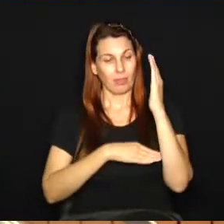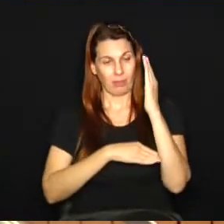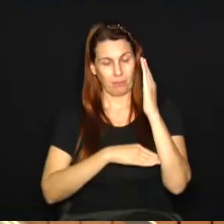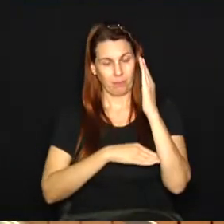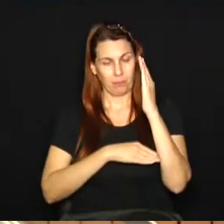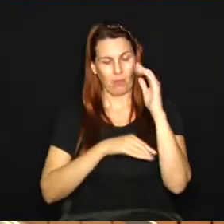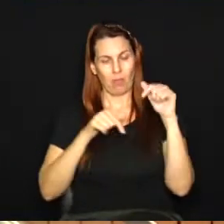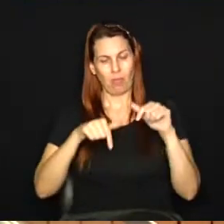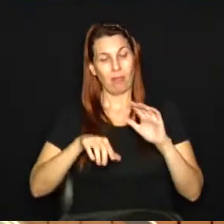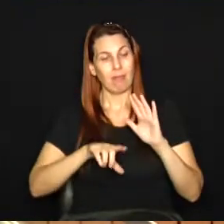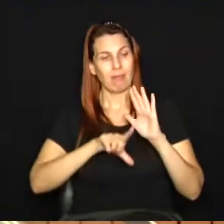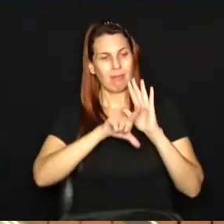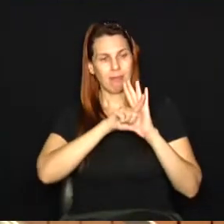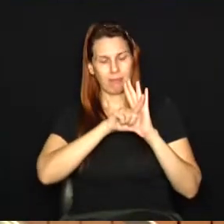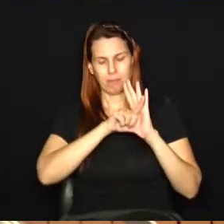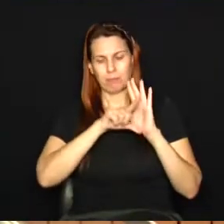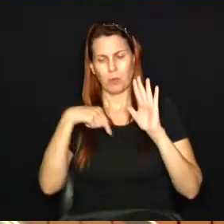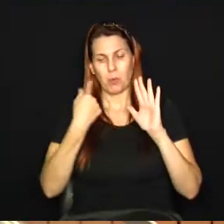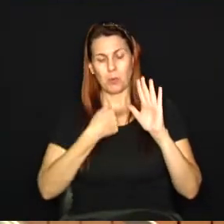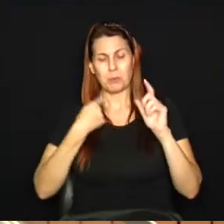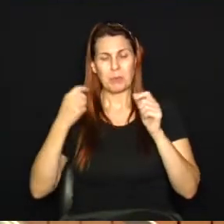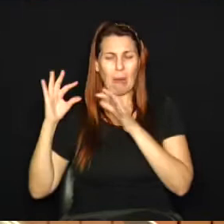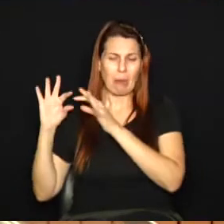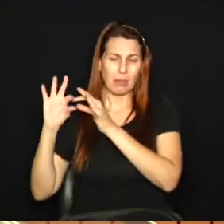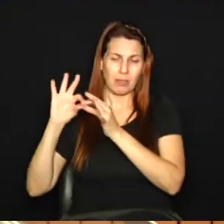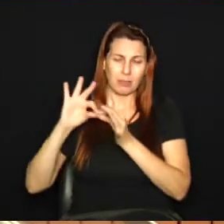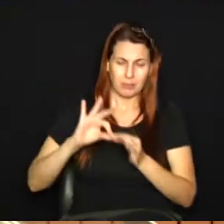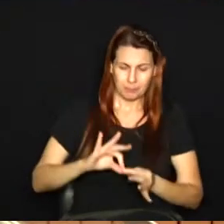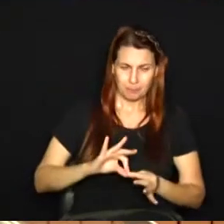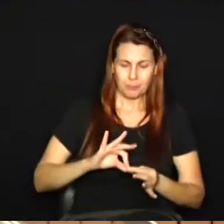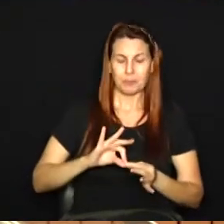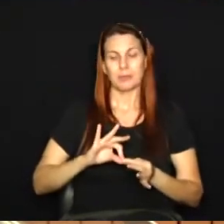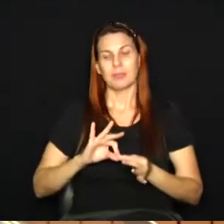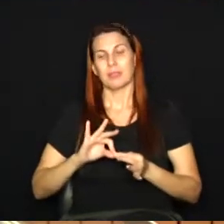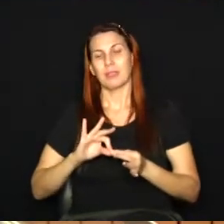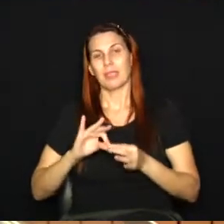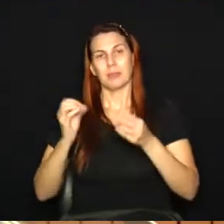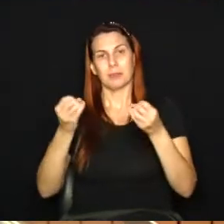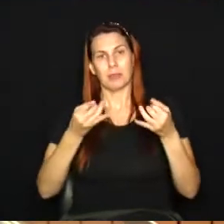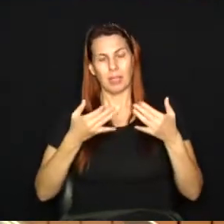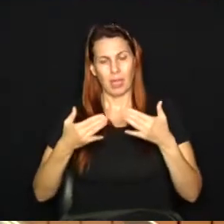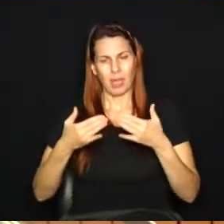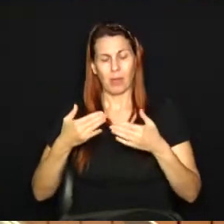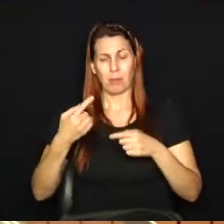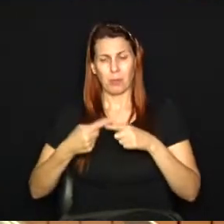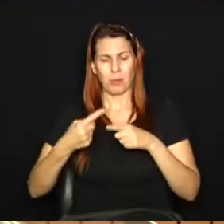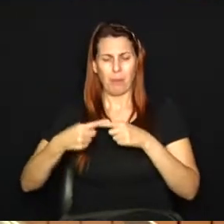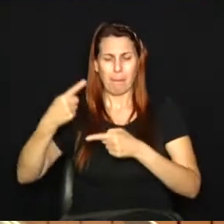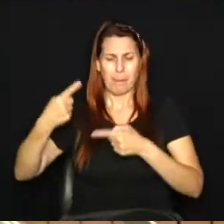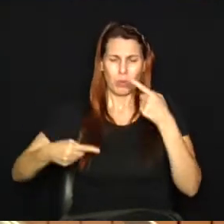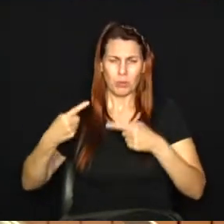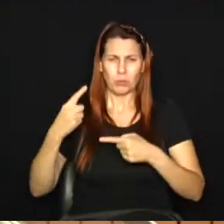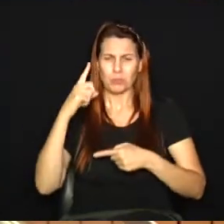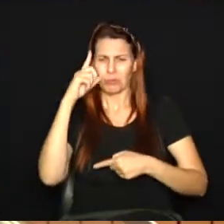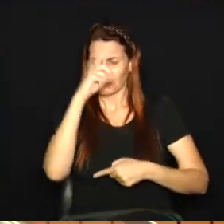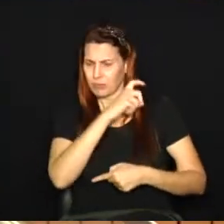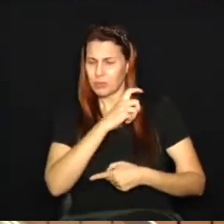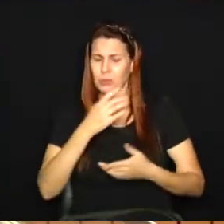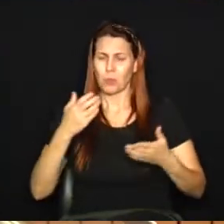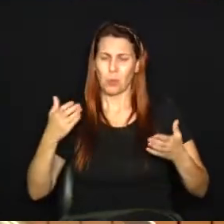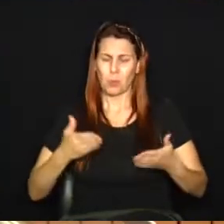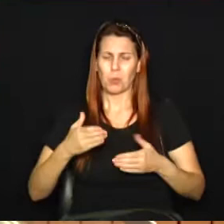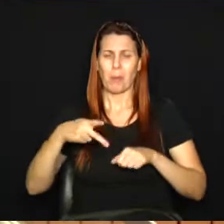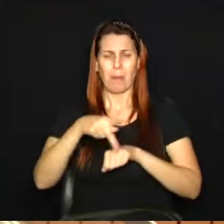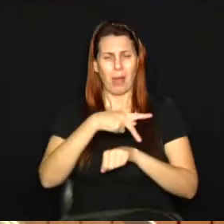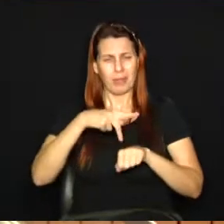leis, a gente também tem que contextualizar um pouquinho, né, o lado político. Nós estamos vivendo um momento político muito difícil, né,